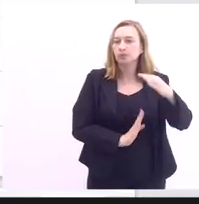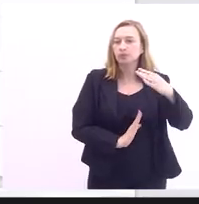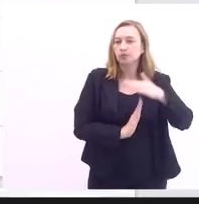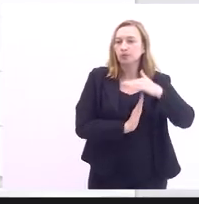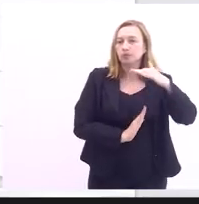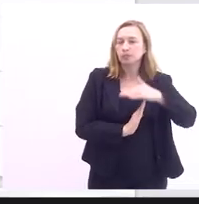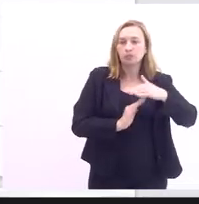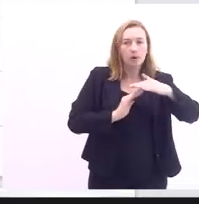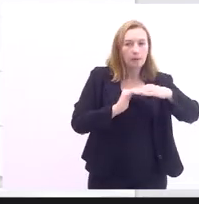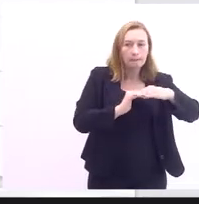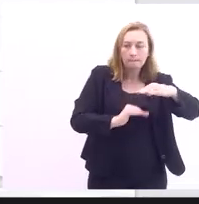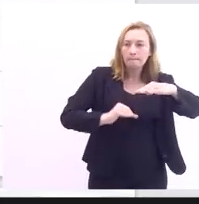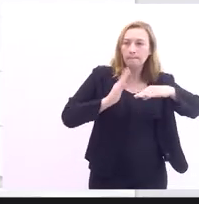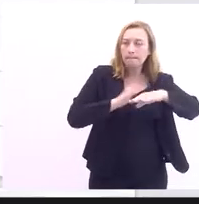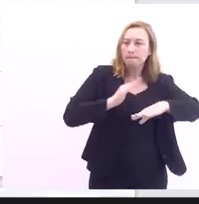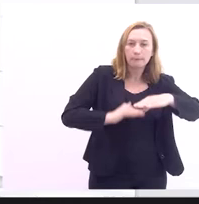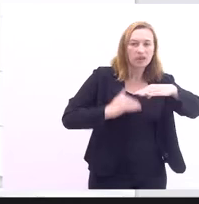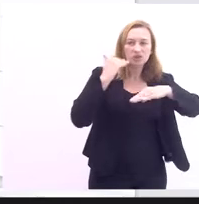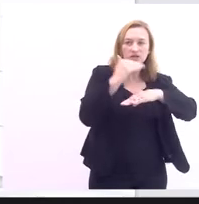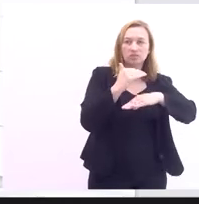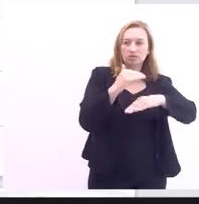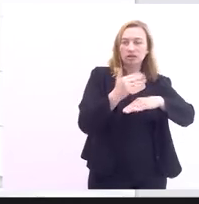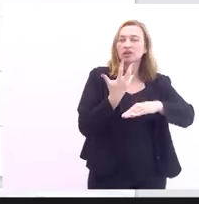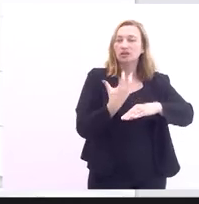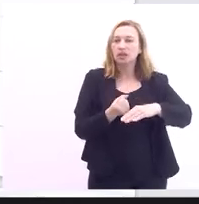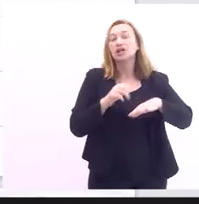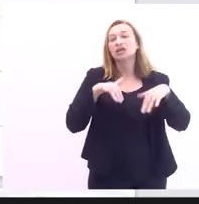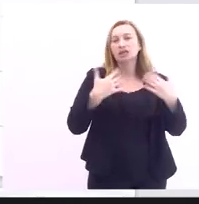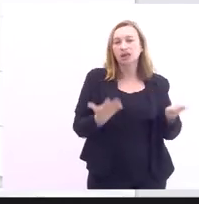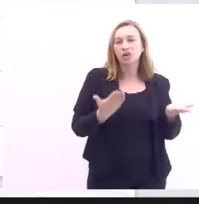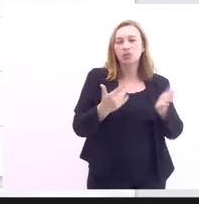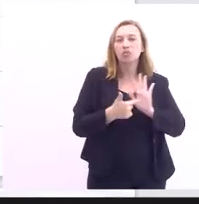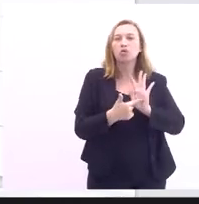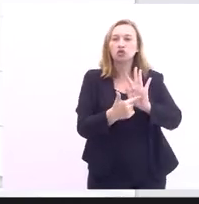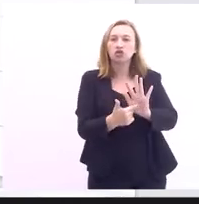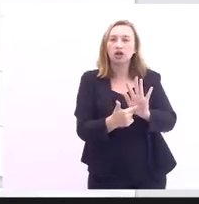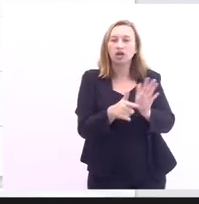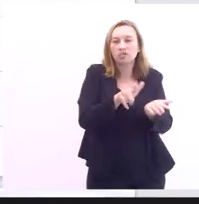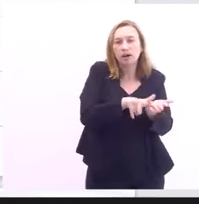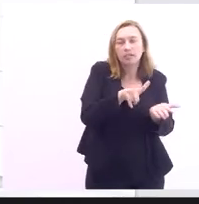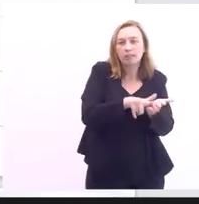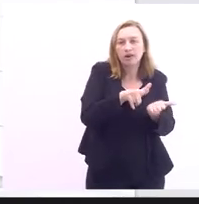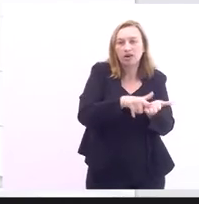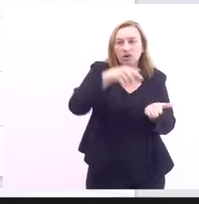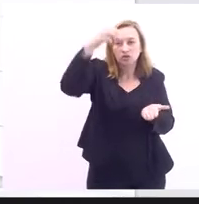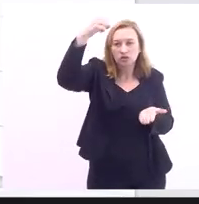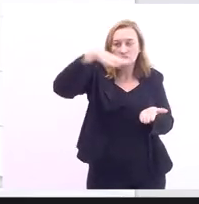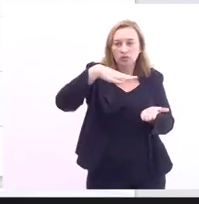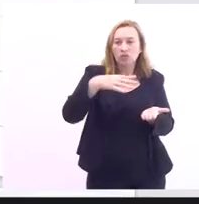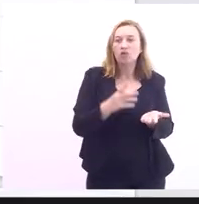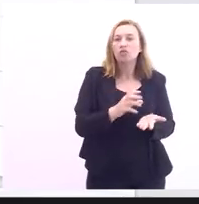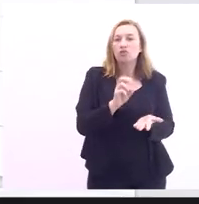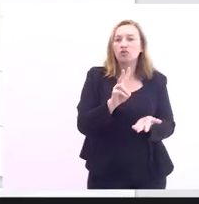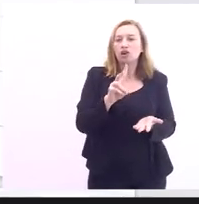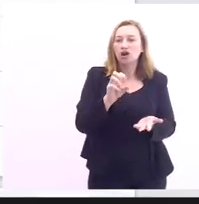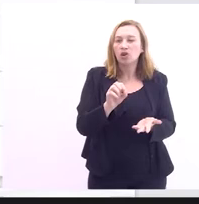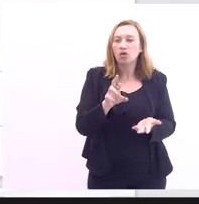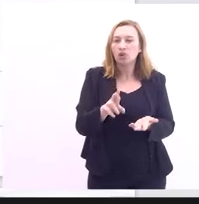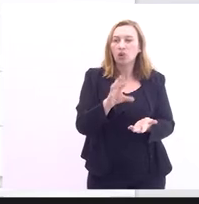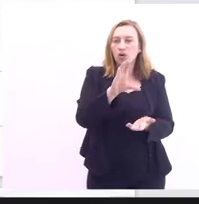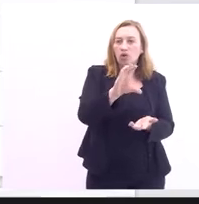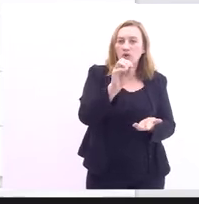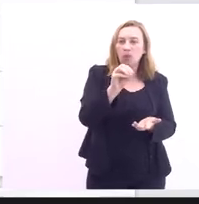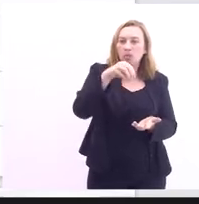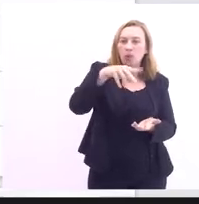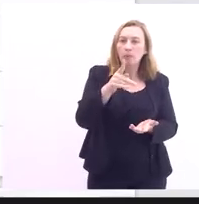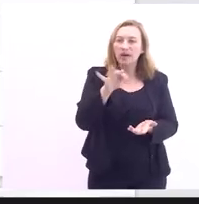que é regulatório aceitável, então aparece lá na nossa conta um valor de compensação, ou seja, um desconto na